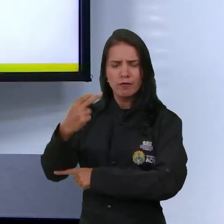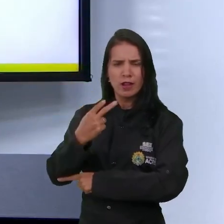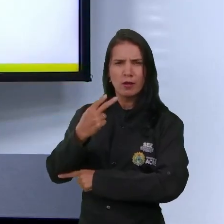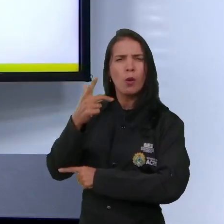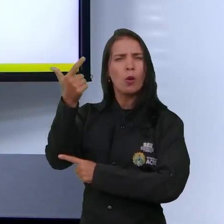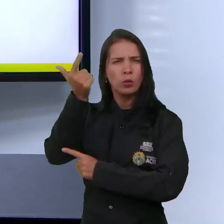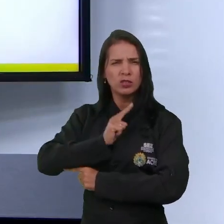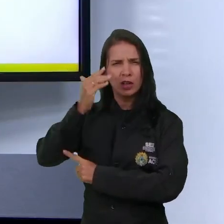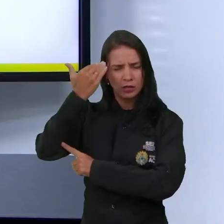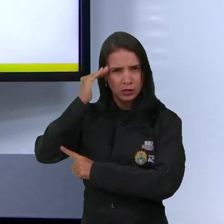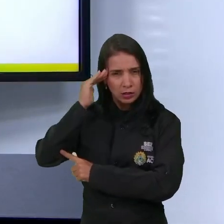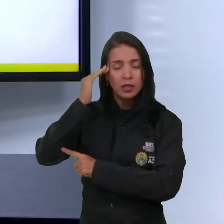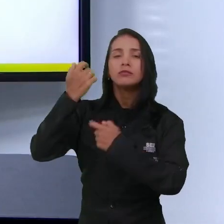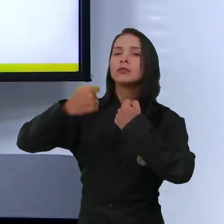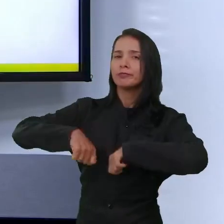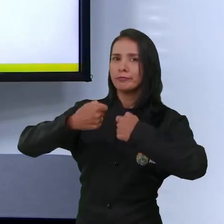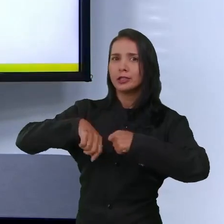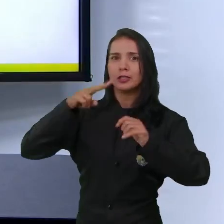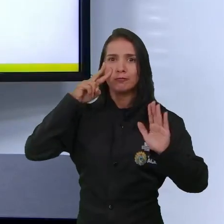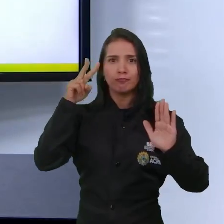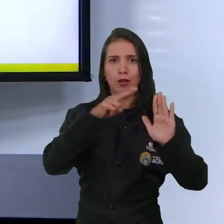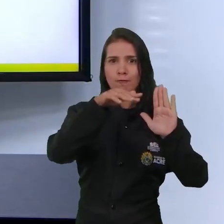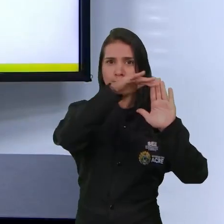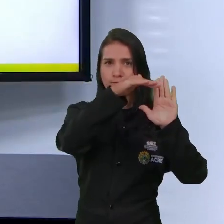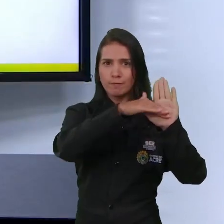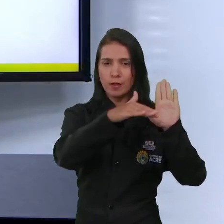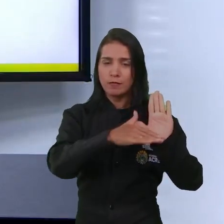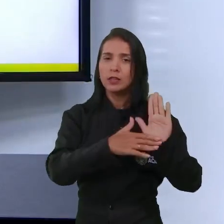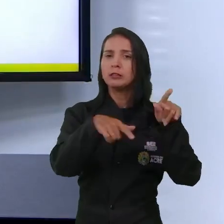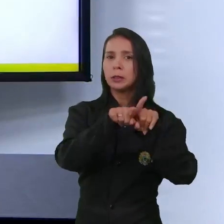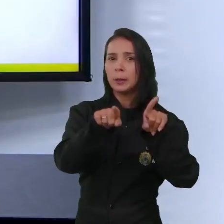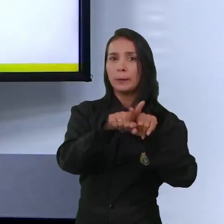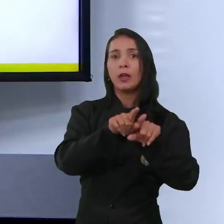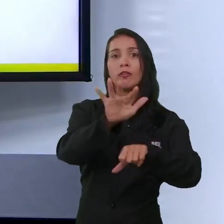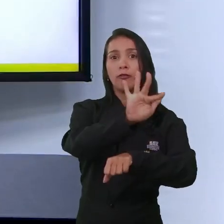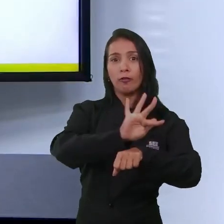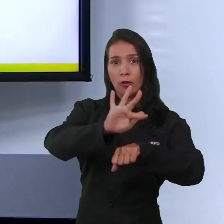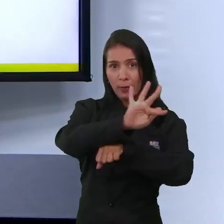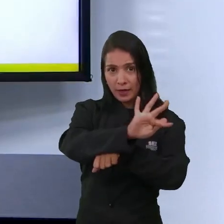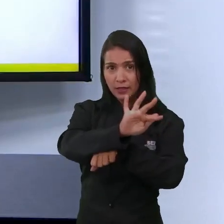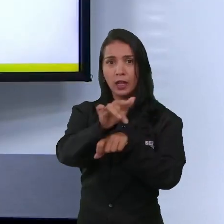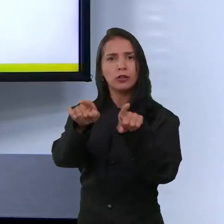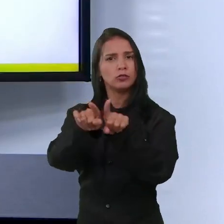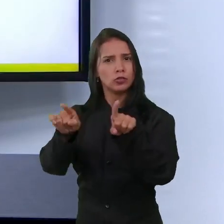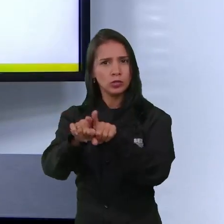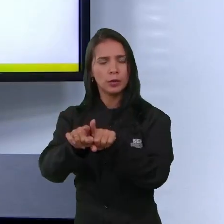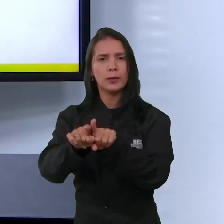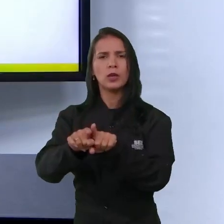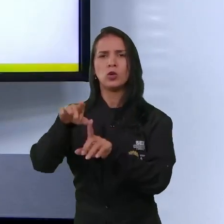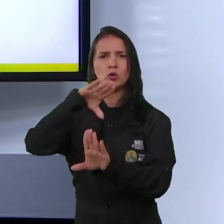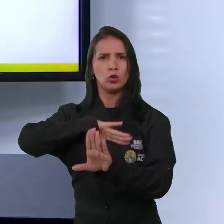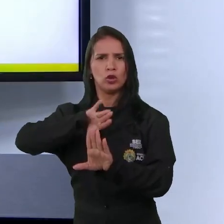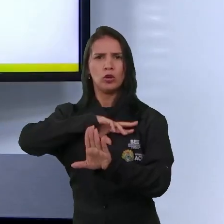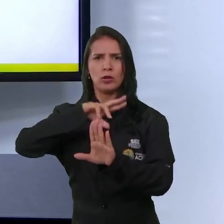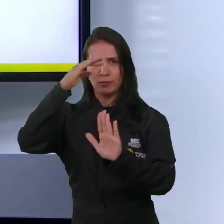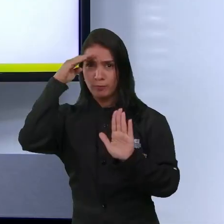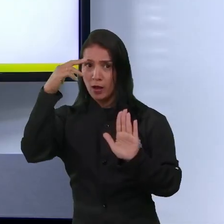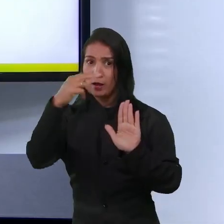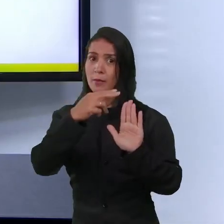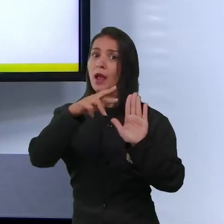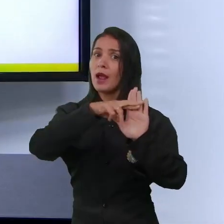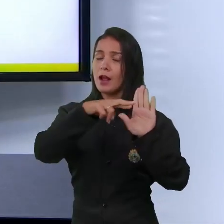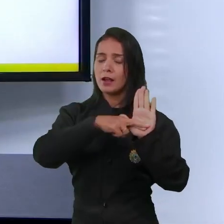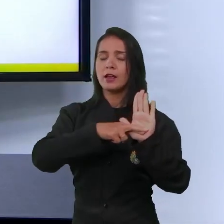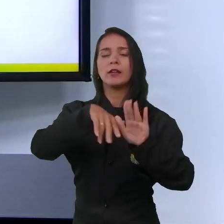deve considerar pontos, tanto da informalidade, mas também da norma padrão. Vai depender do contexto que você